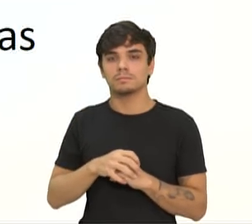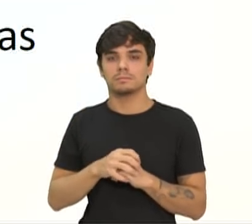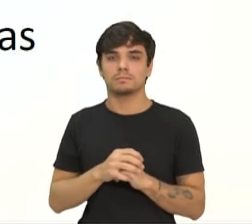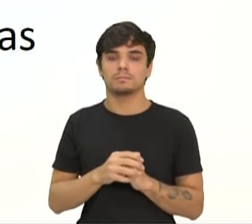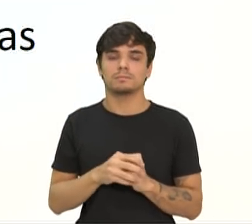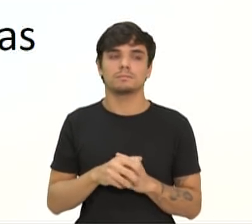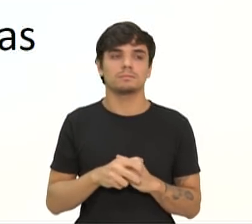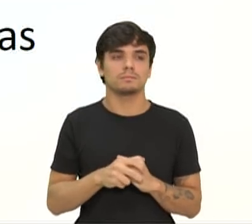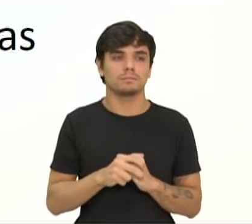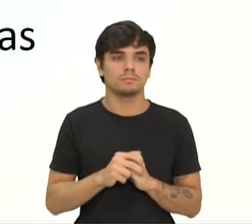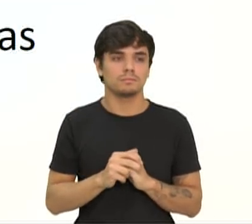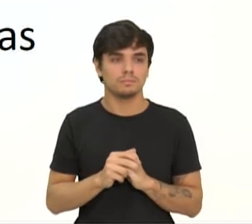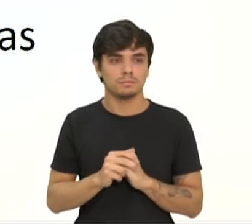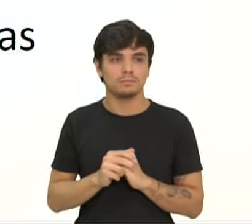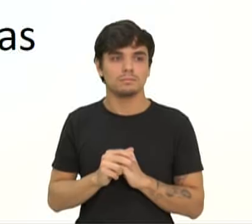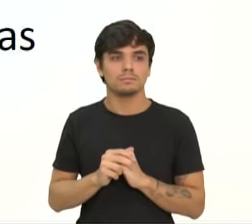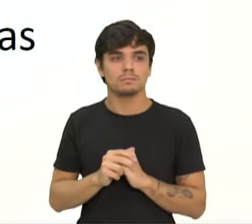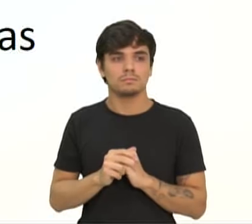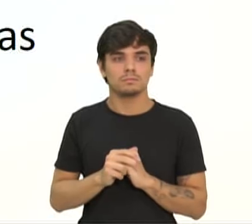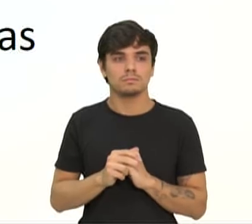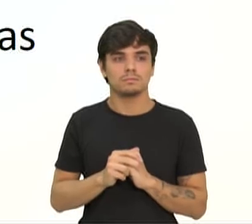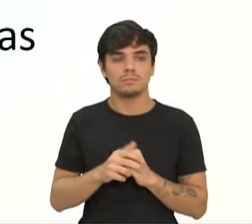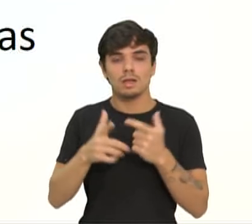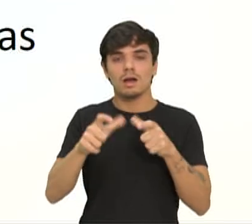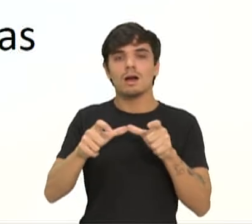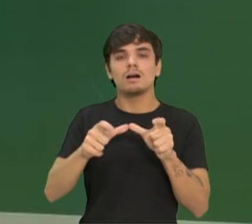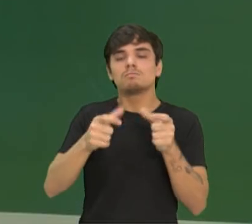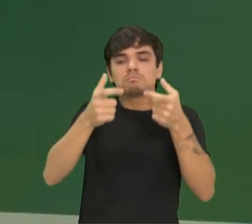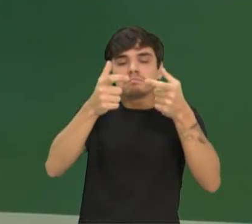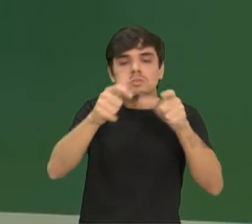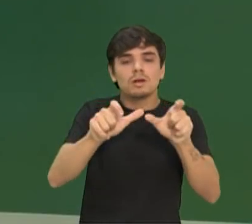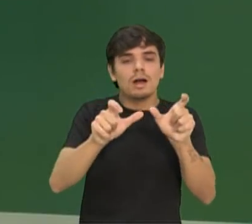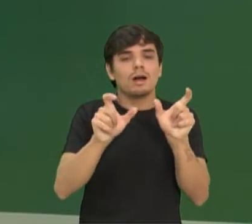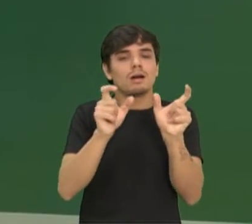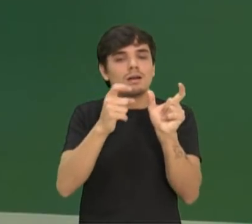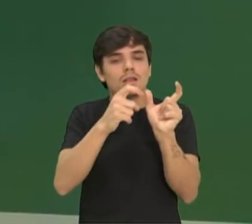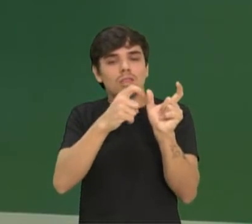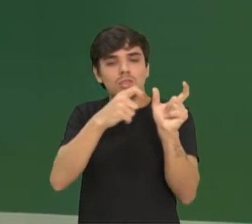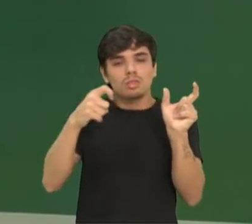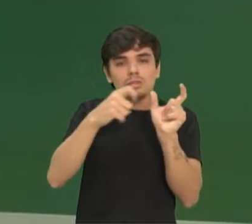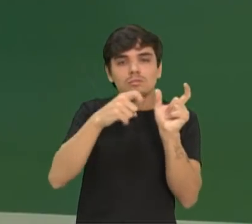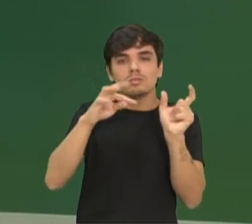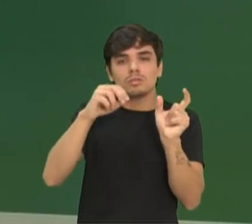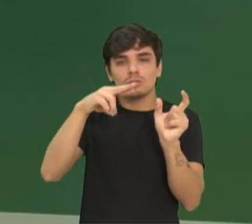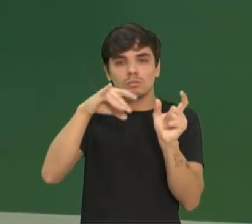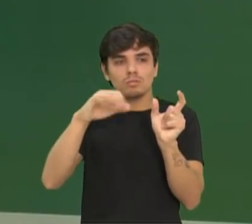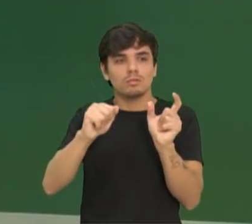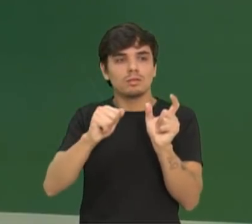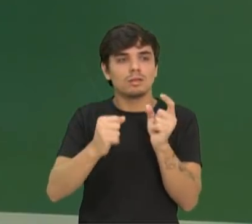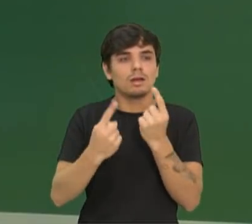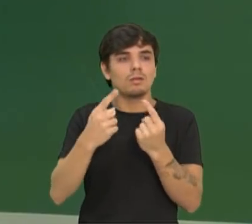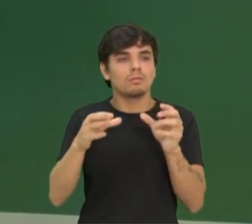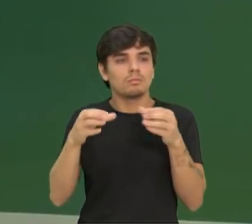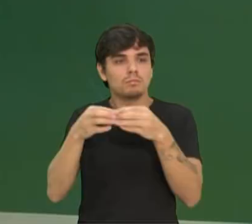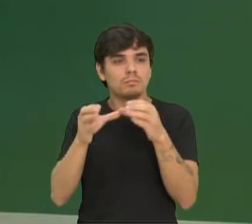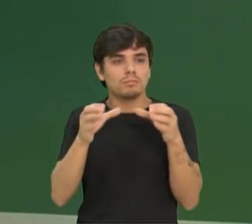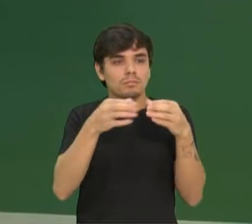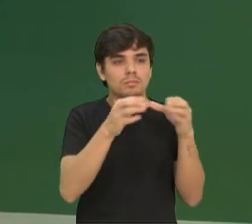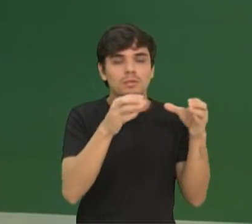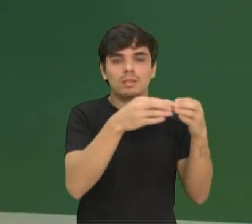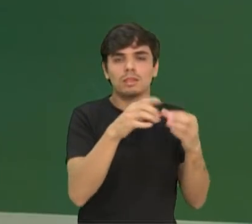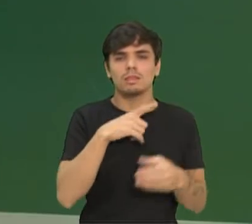parabéns. Quanto à posição da sílaba tônica, todas as palavras desse grupo são.